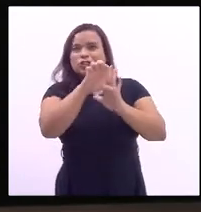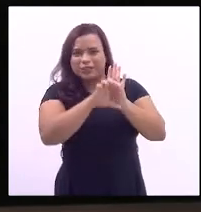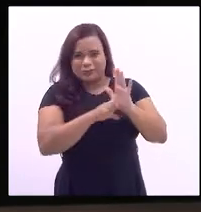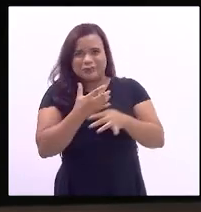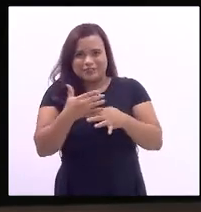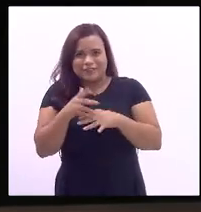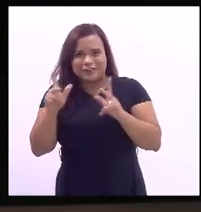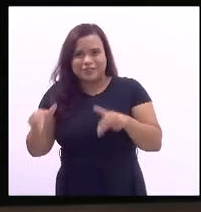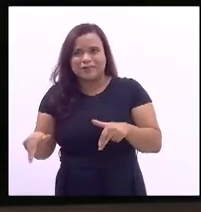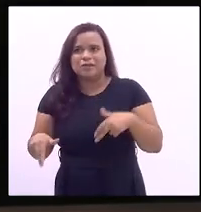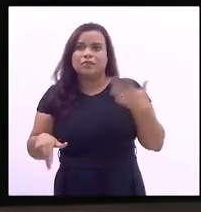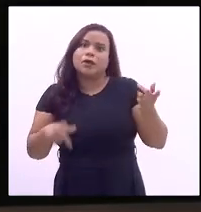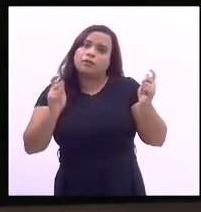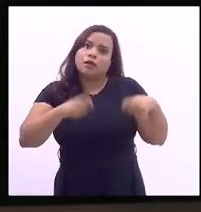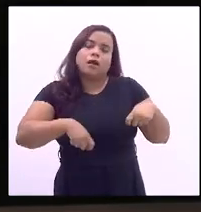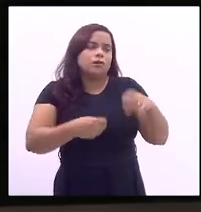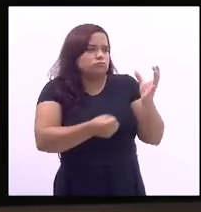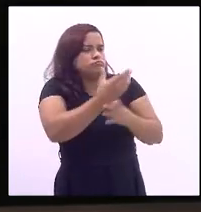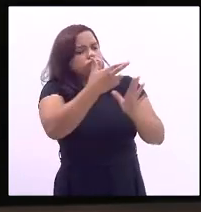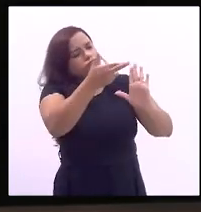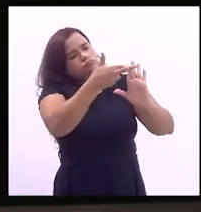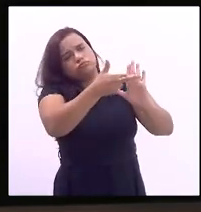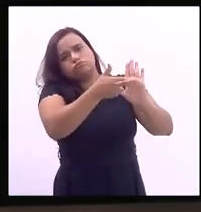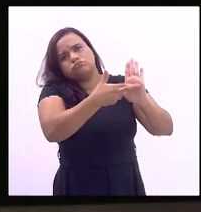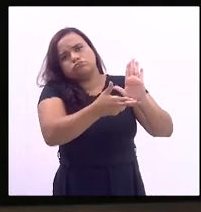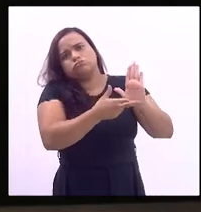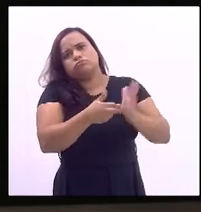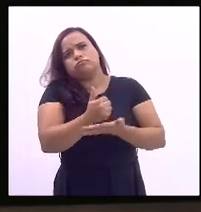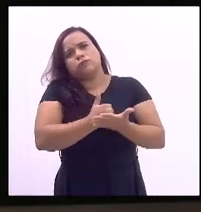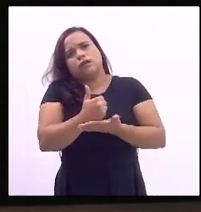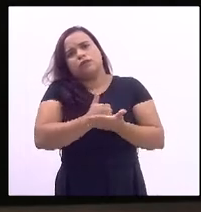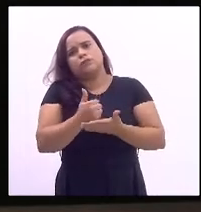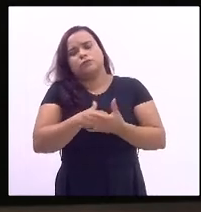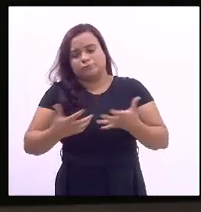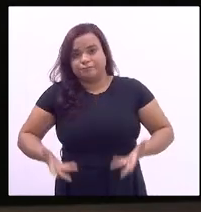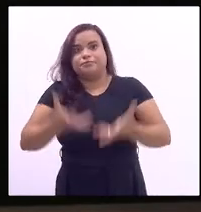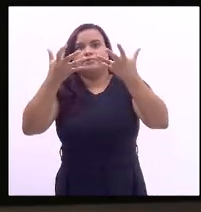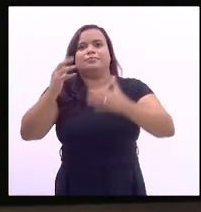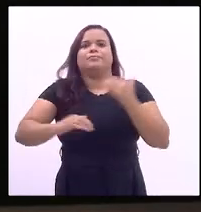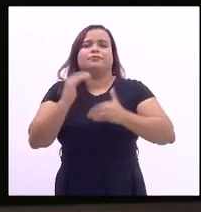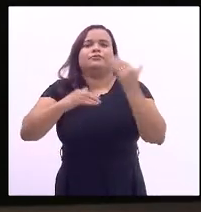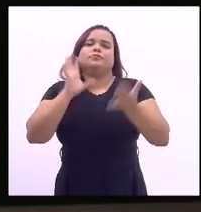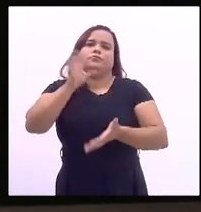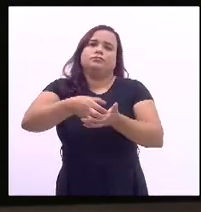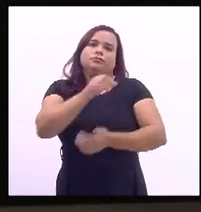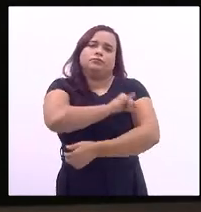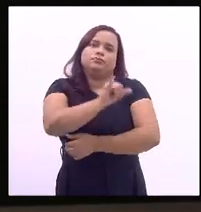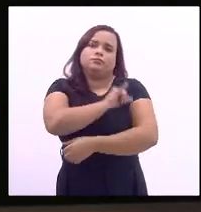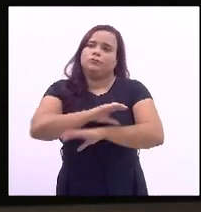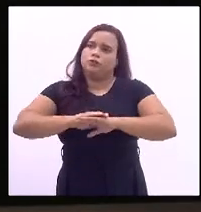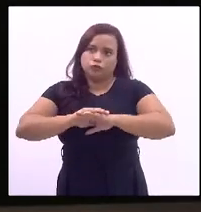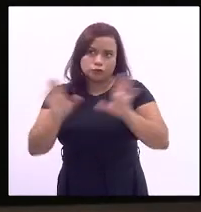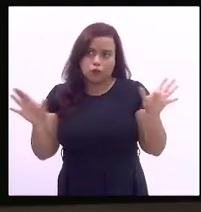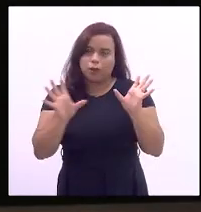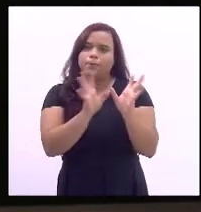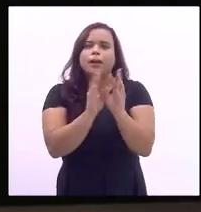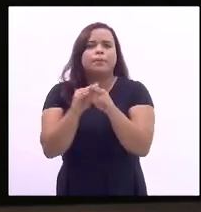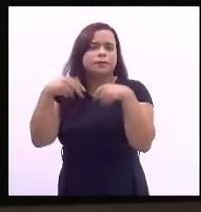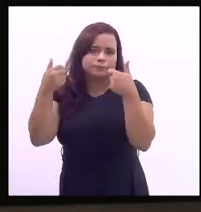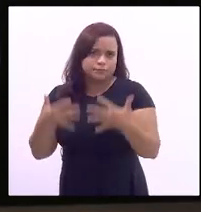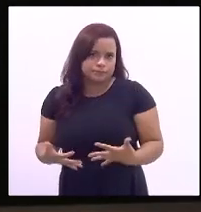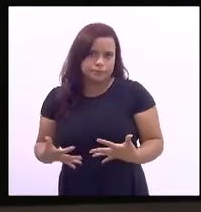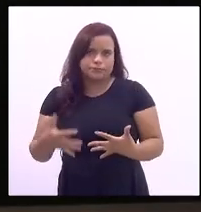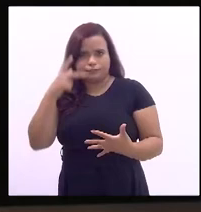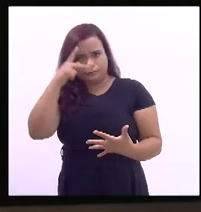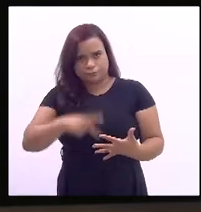das cidades com diretrizes básicas exatamente para impulsionar o desenvolvimento do centro do Rio de Janeiro essas considerações